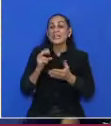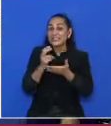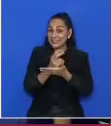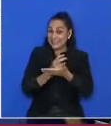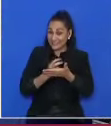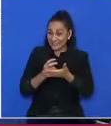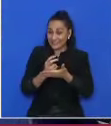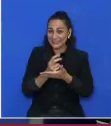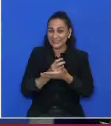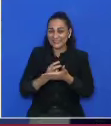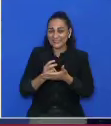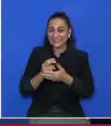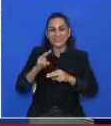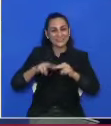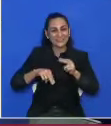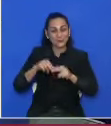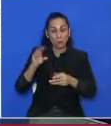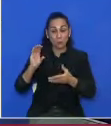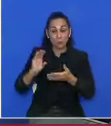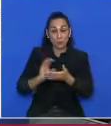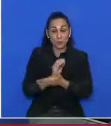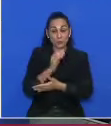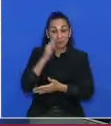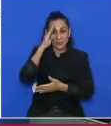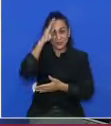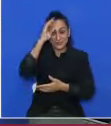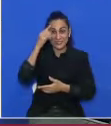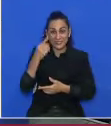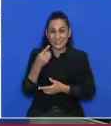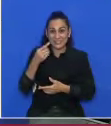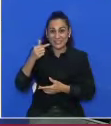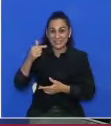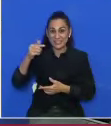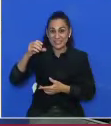João 2021. O prêmio estimado está em